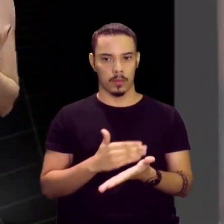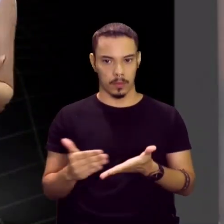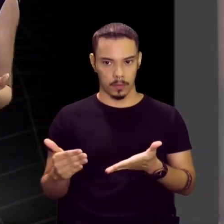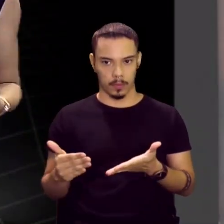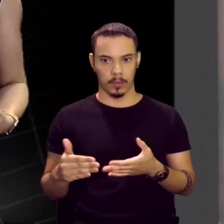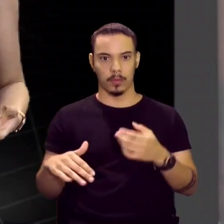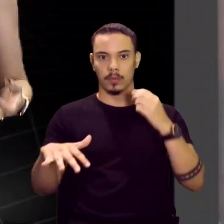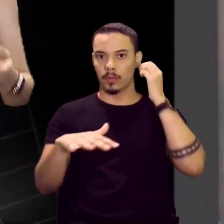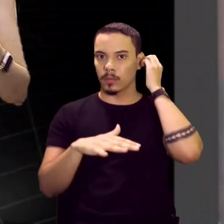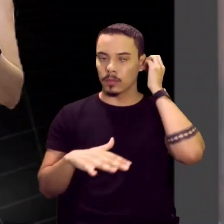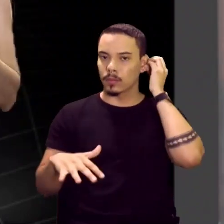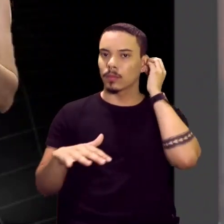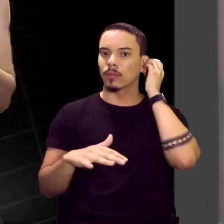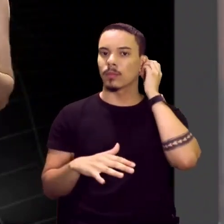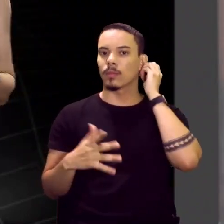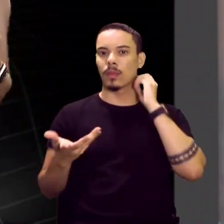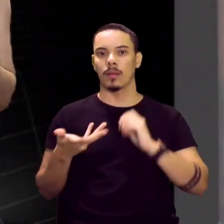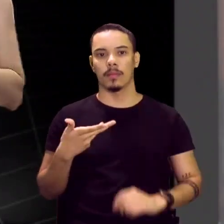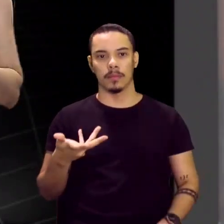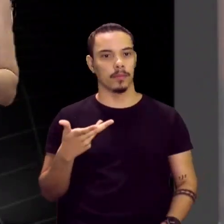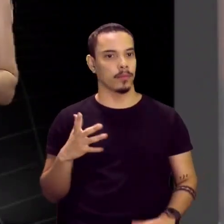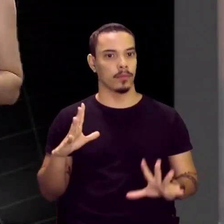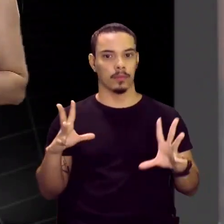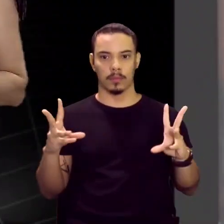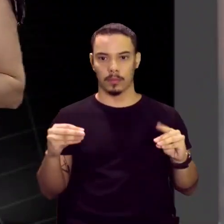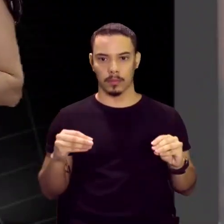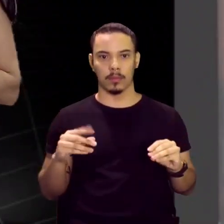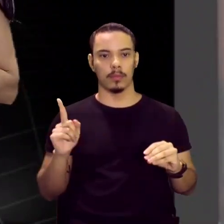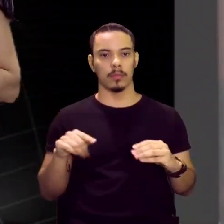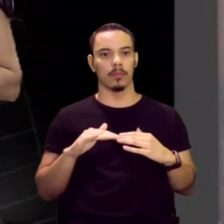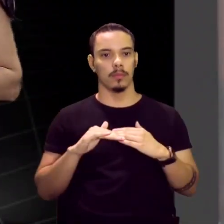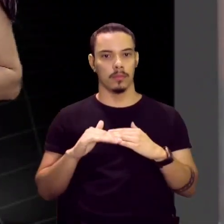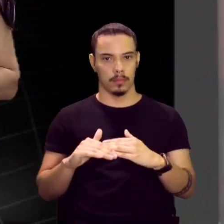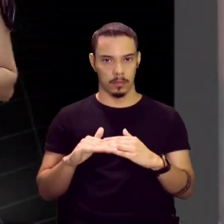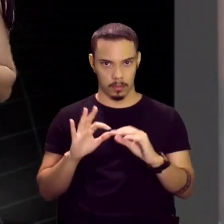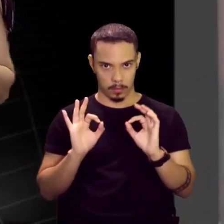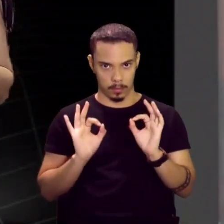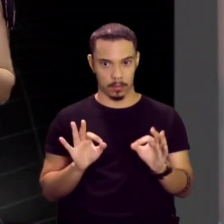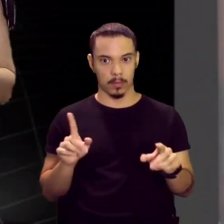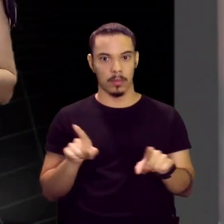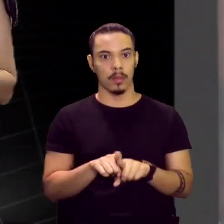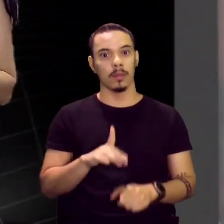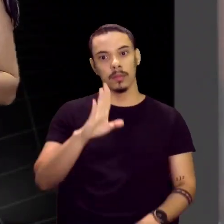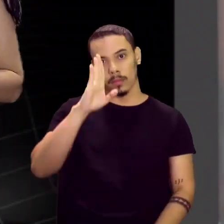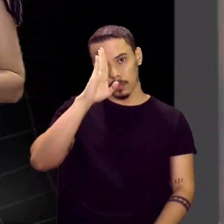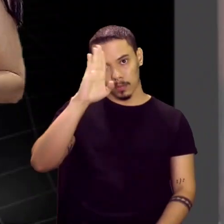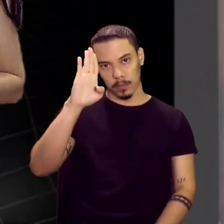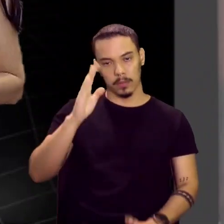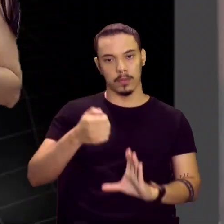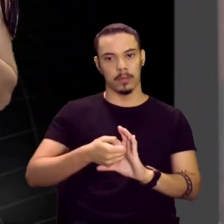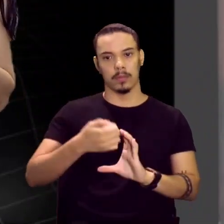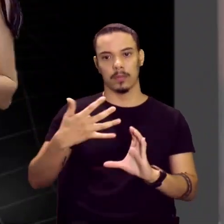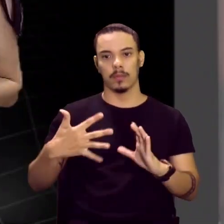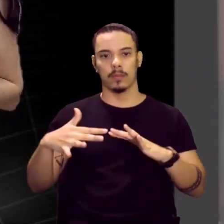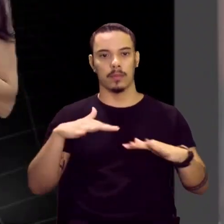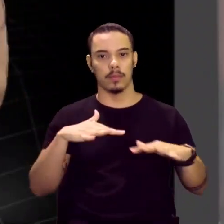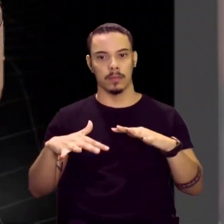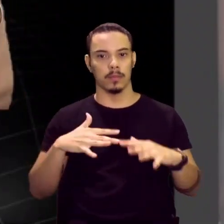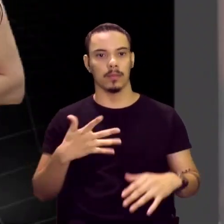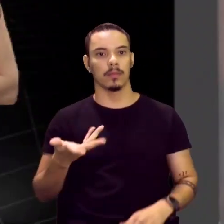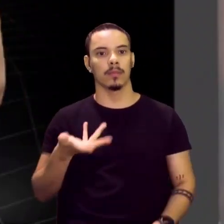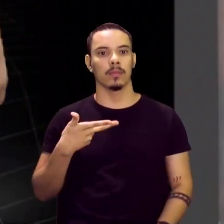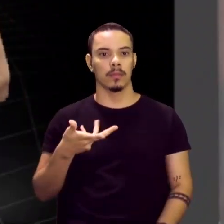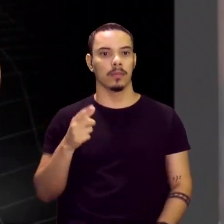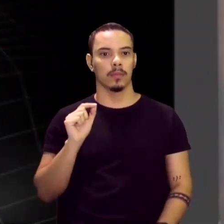seja, espaço inicial, velocidade inicial, tudo que é inicial é constante, né, Décio? Justamente. E a principal característica do nosso movimento, a